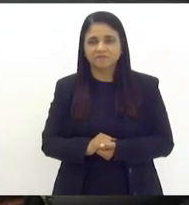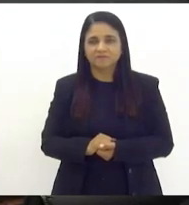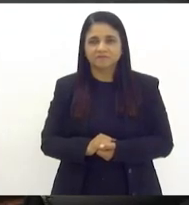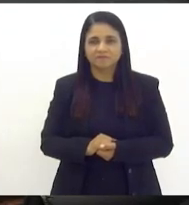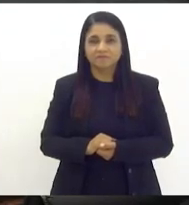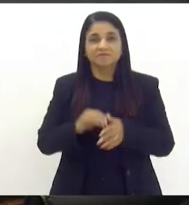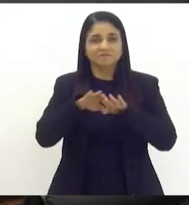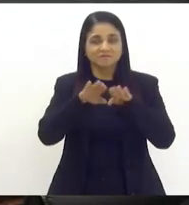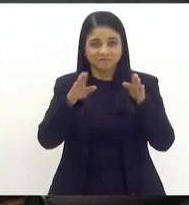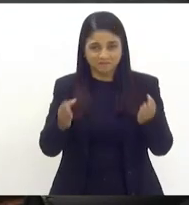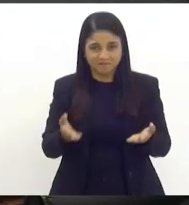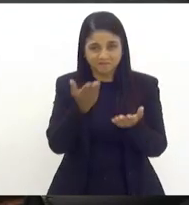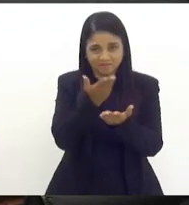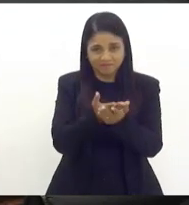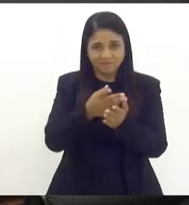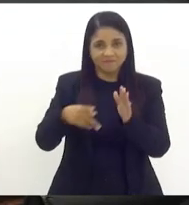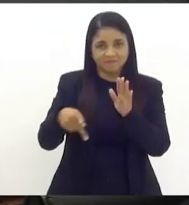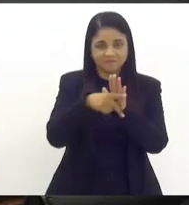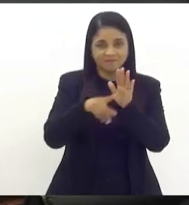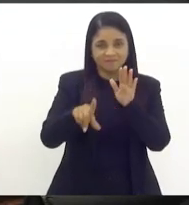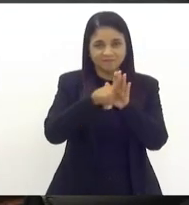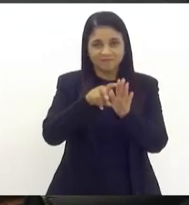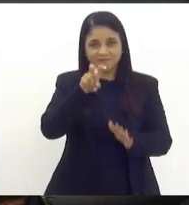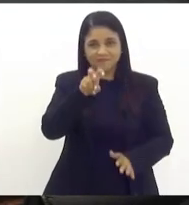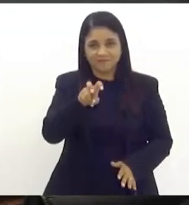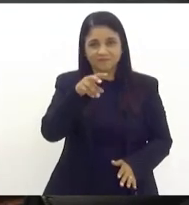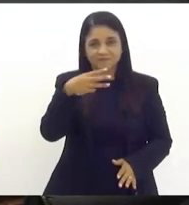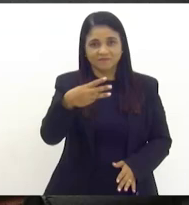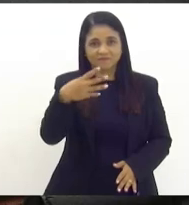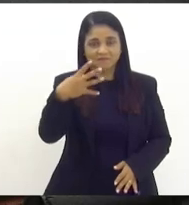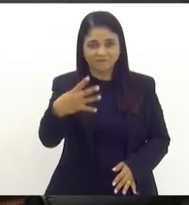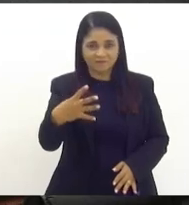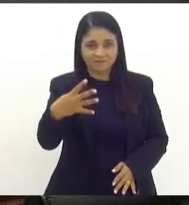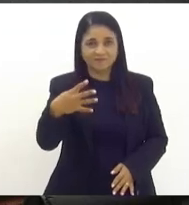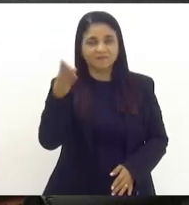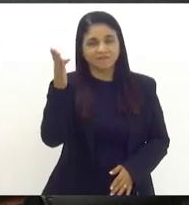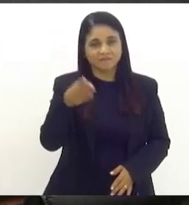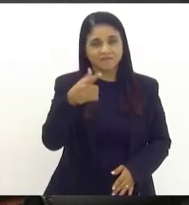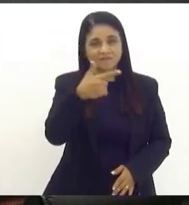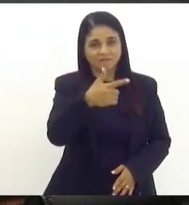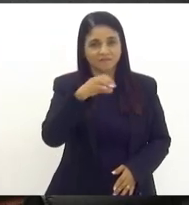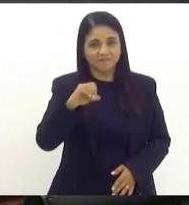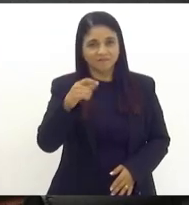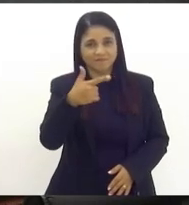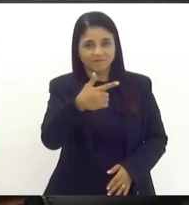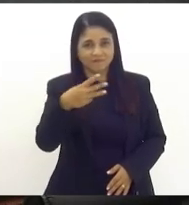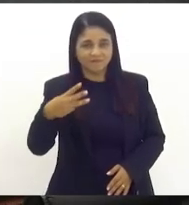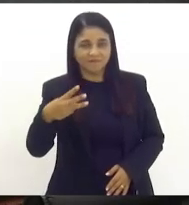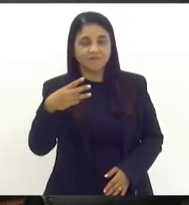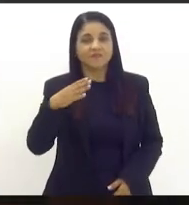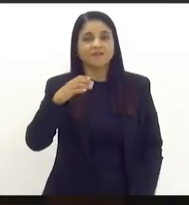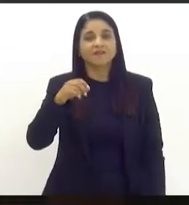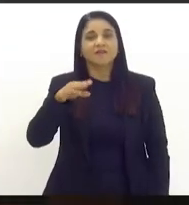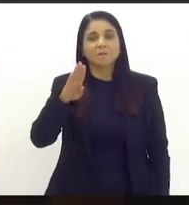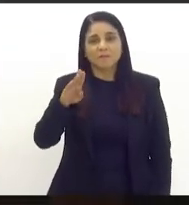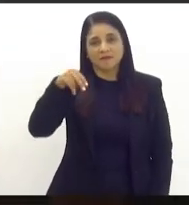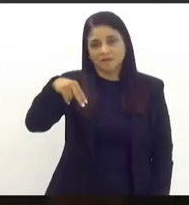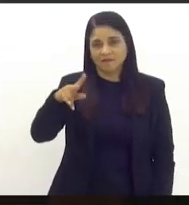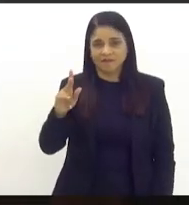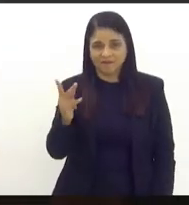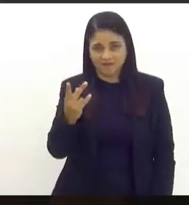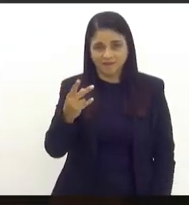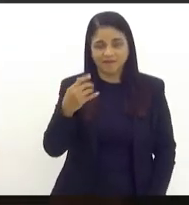a sobremesa projetos 534/223 do deputado Arlindo BNH